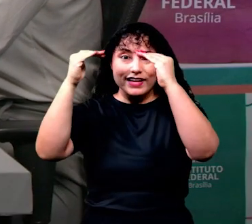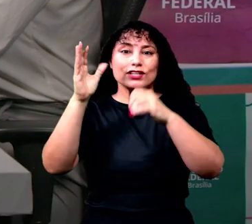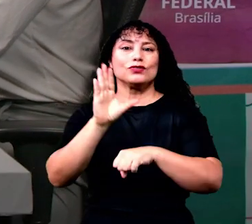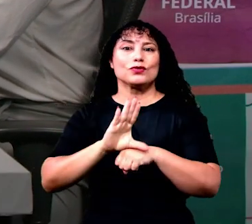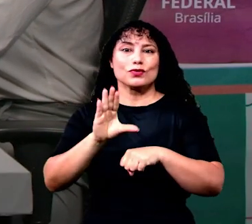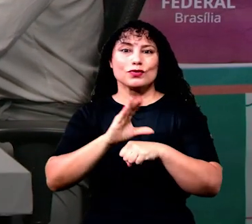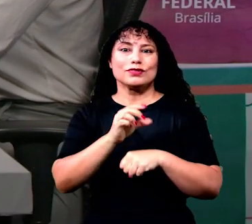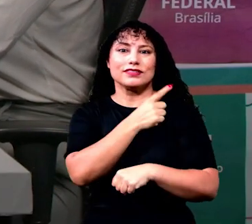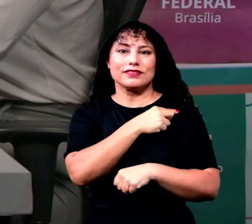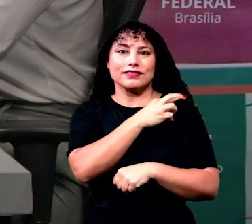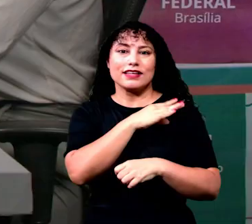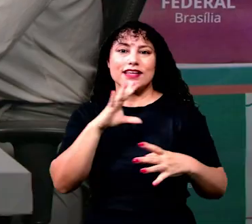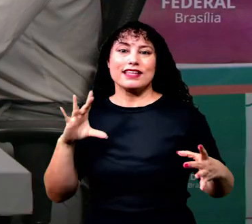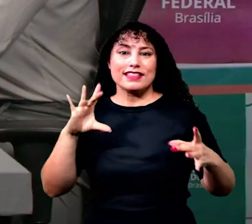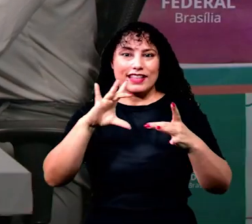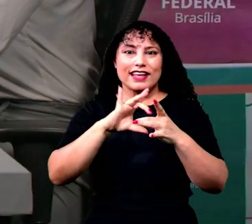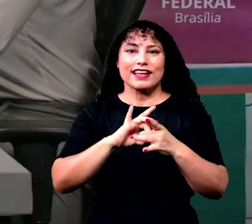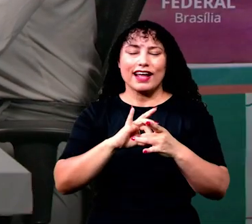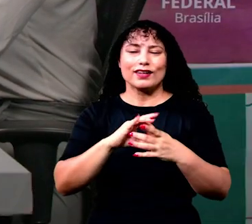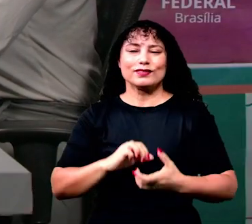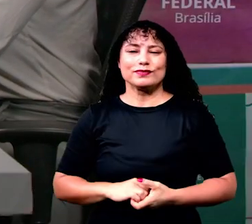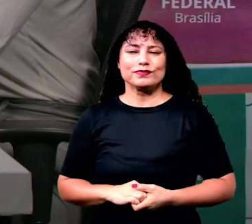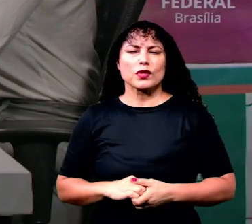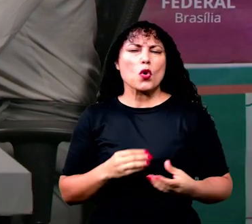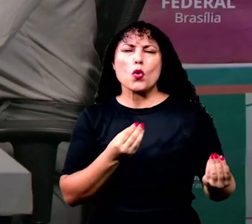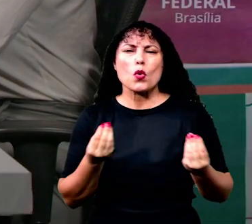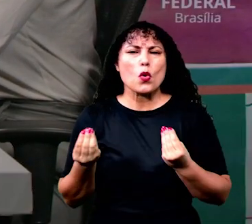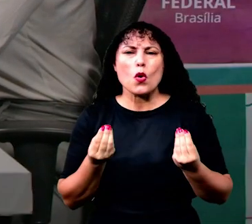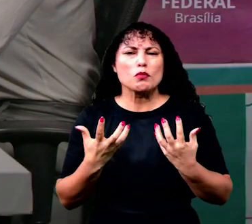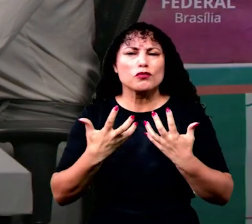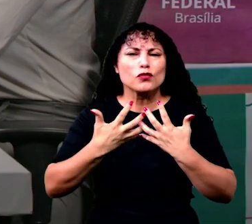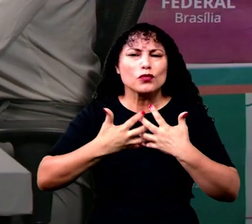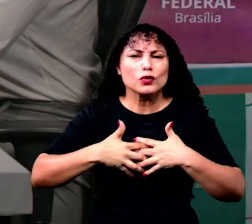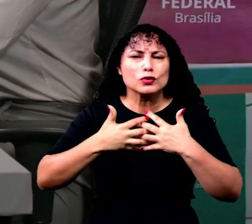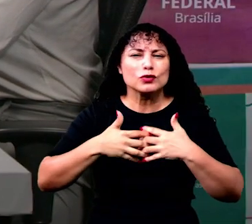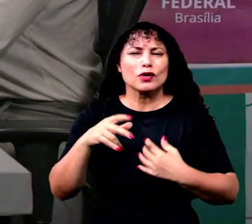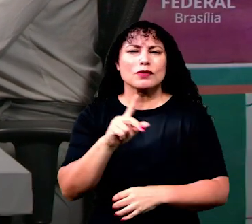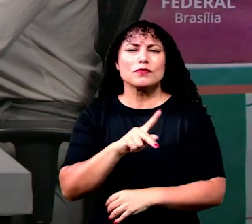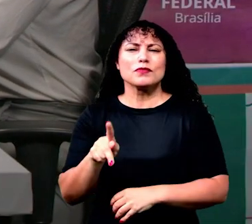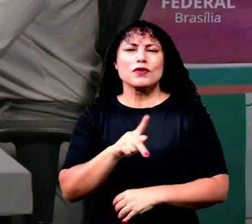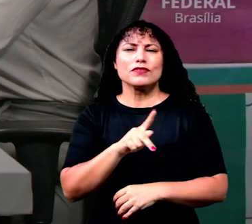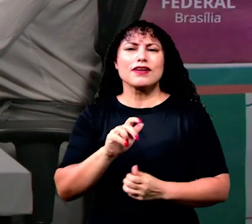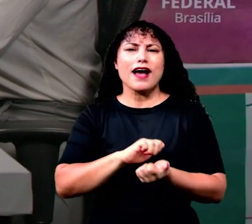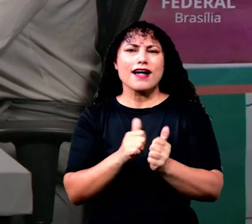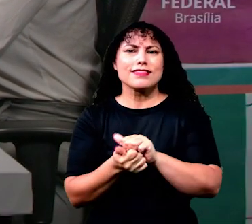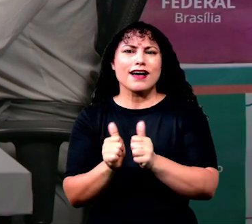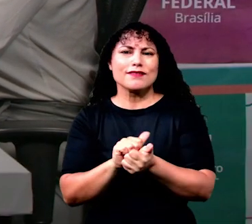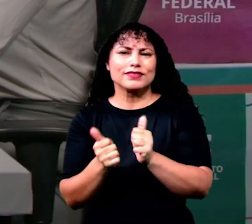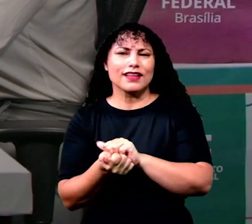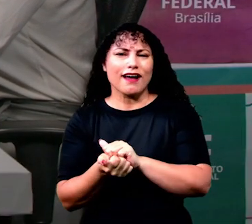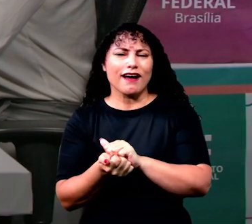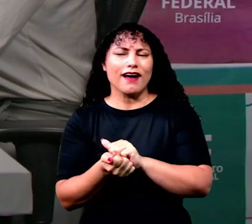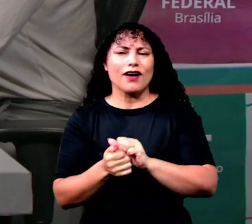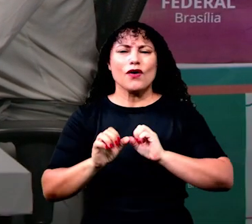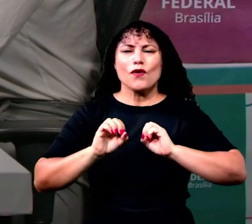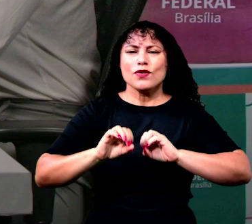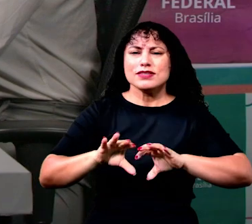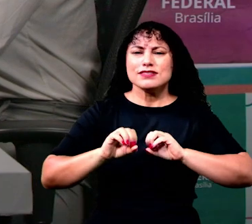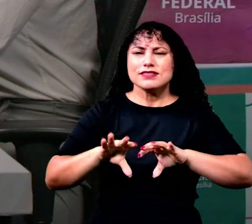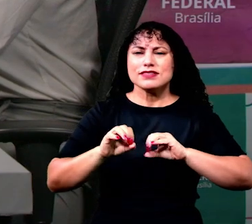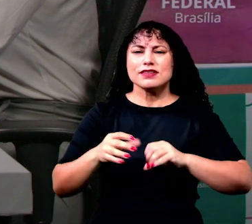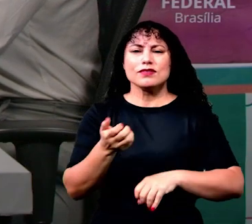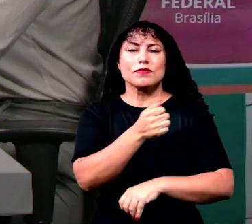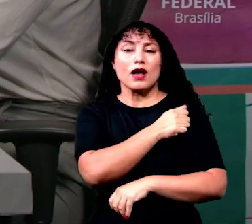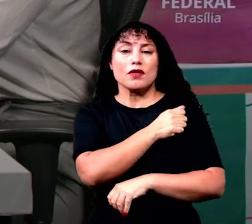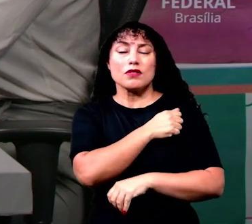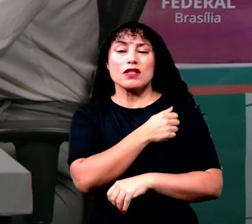médio, integrado ao ensino médio. Como que funciona para o professor adaptar o ensinamento para alunos